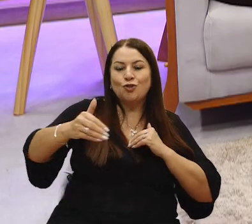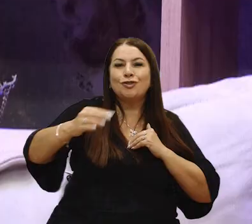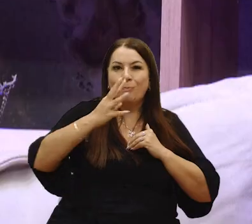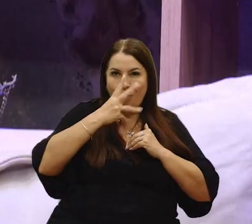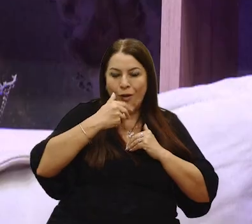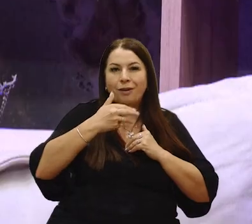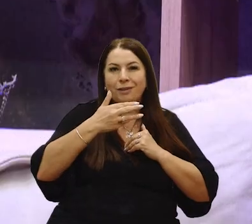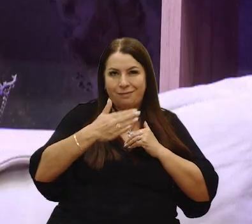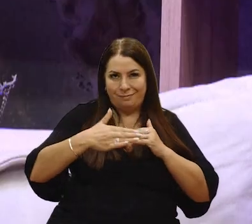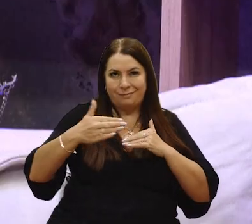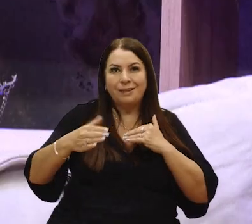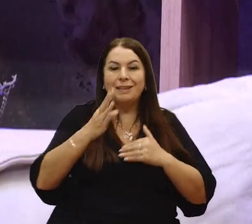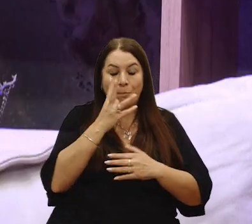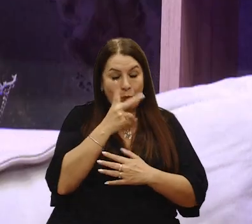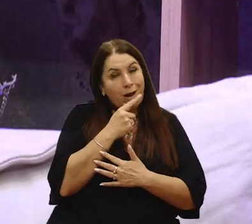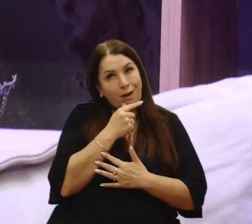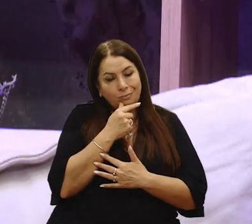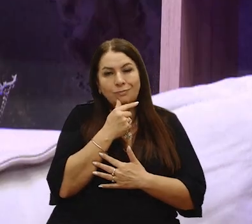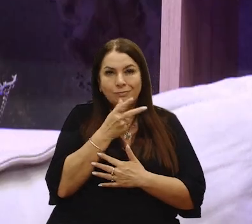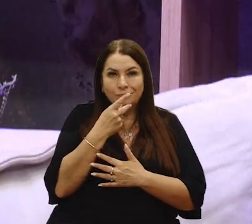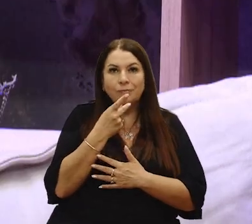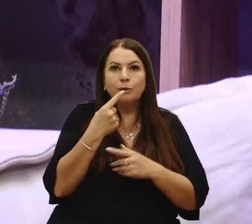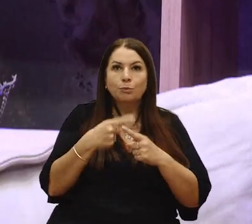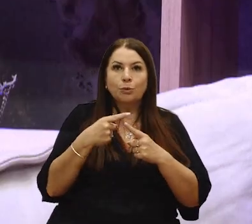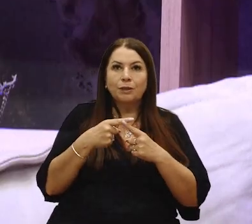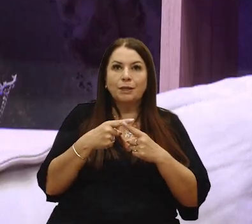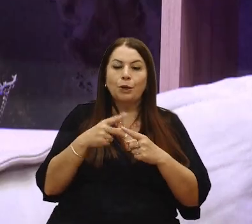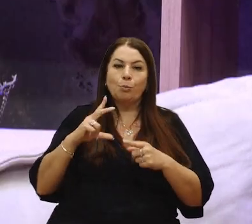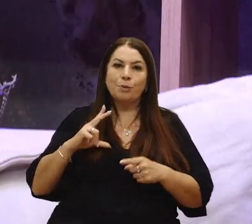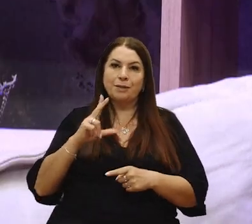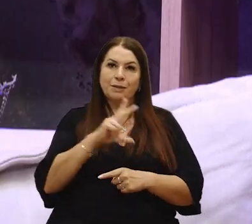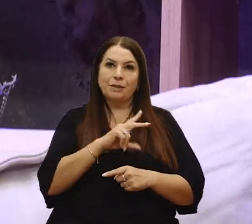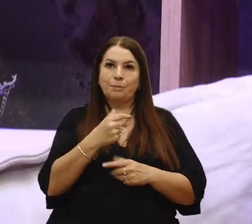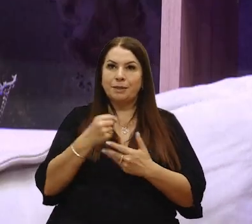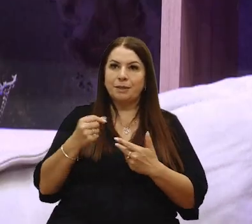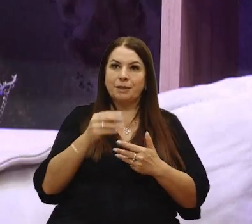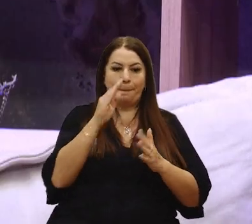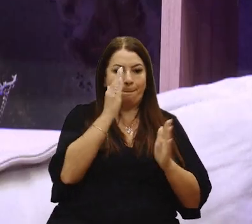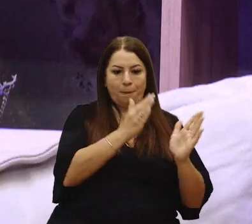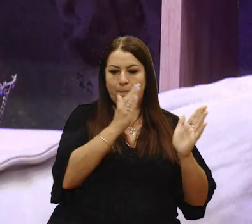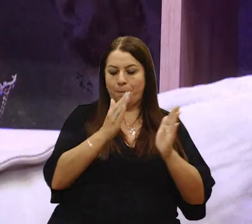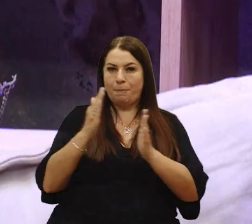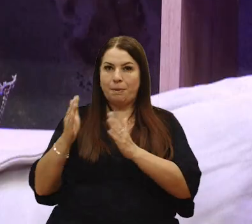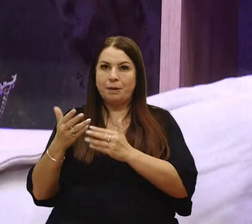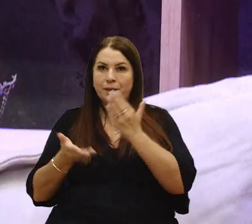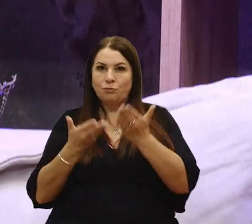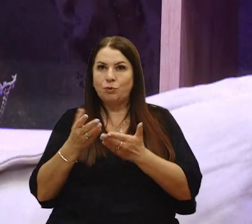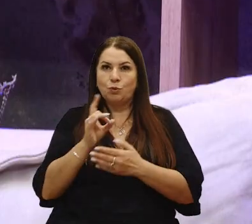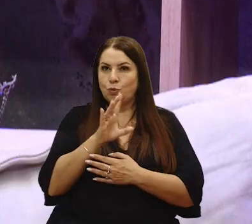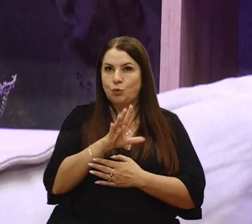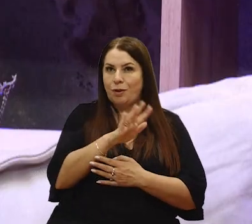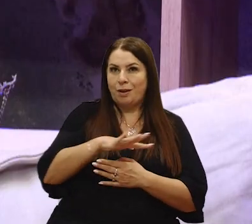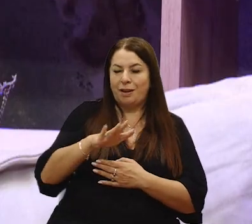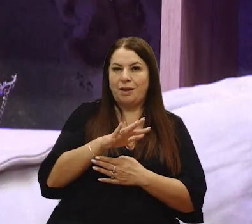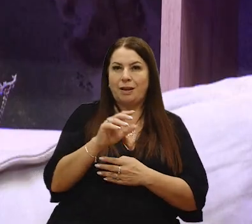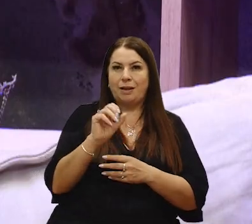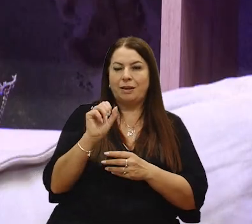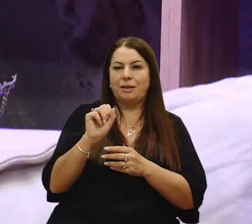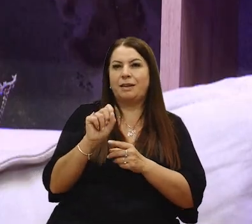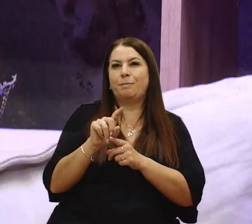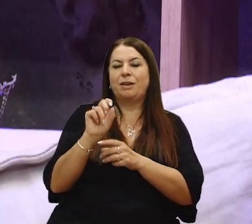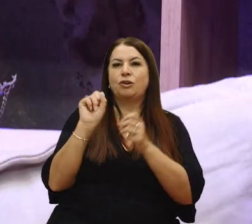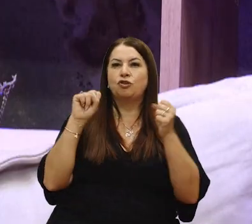sintomas. Então, a gente já tem alguns estudos iniciais bem legais, mostrando principalmente a importância da reeducação alimentar no